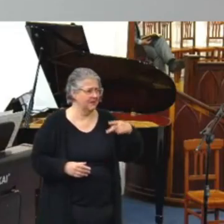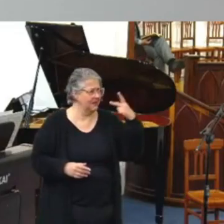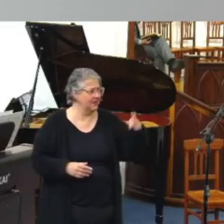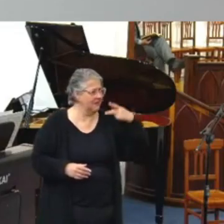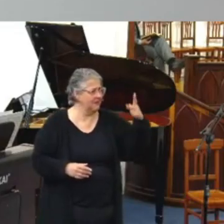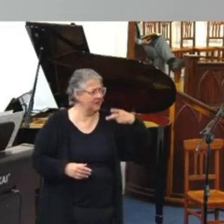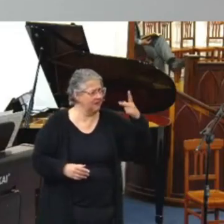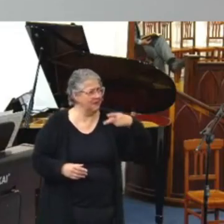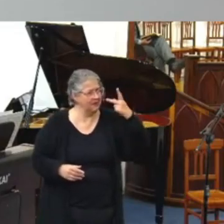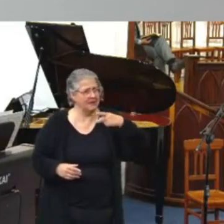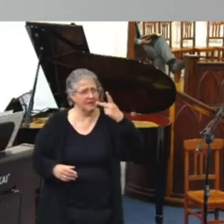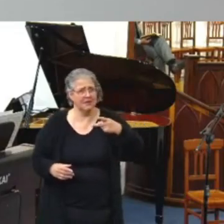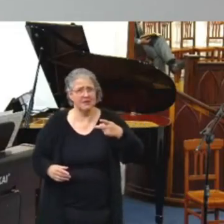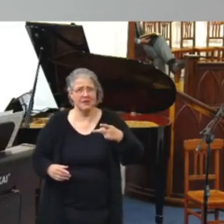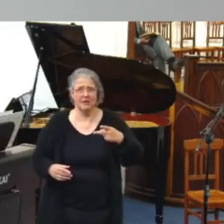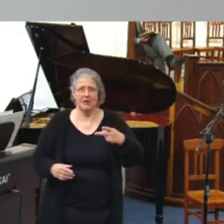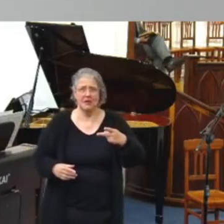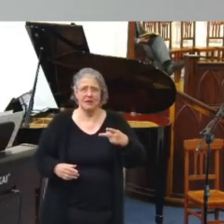em sua dor.